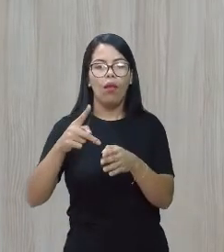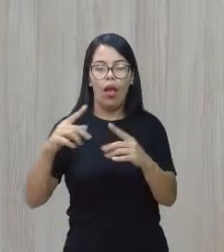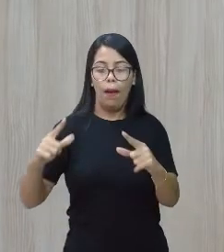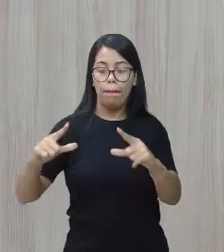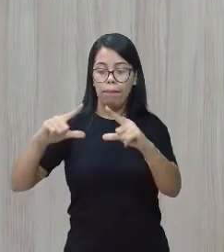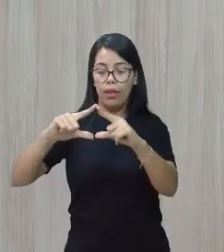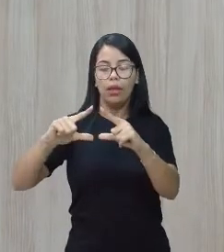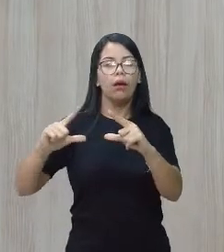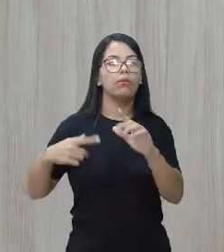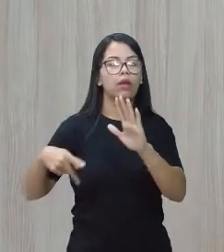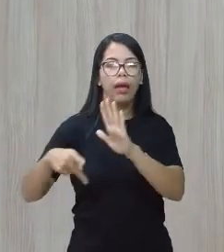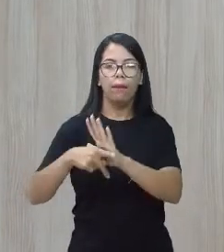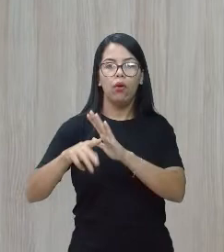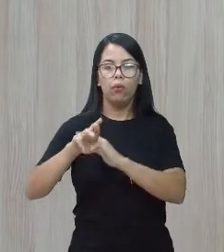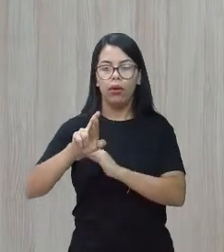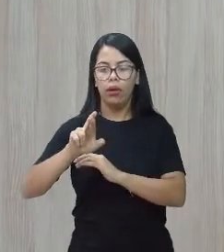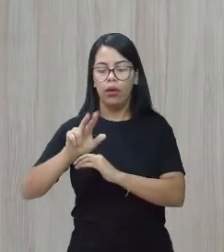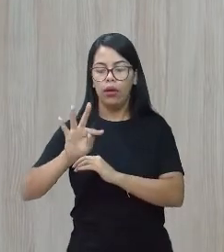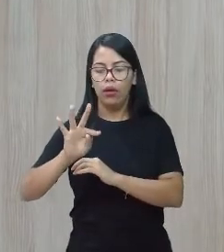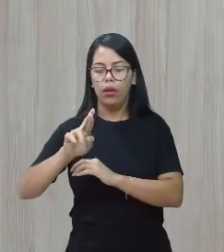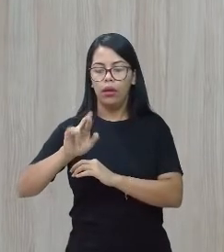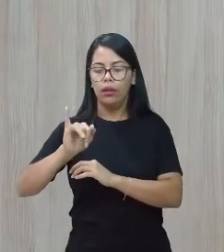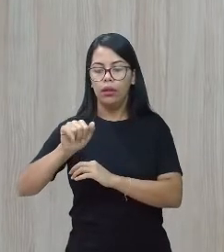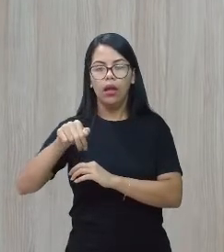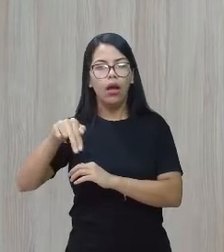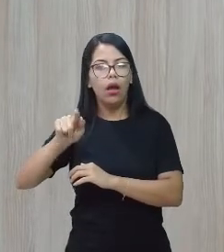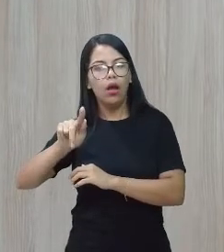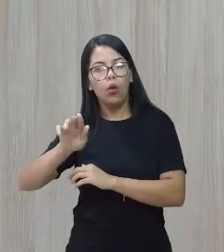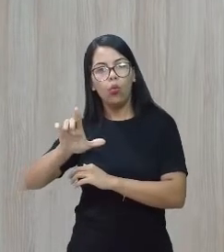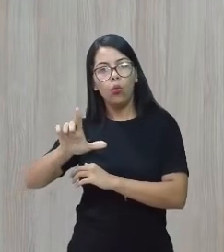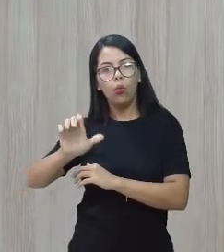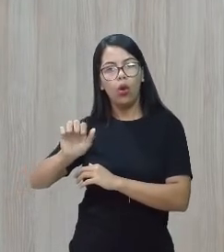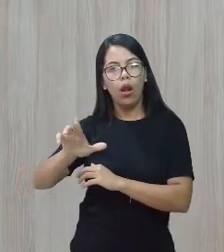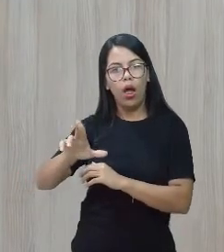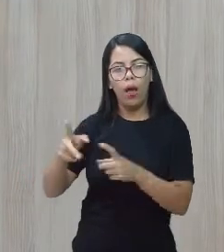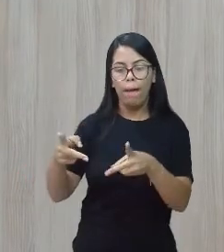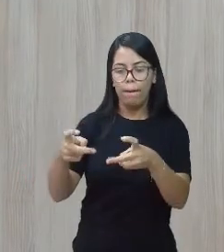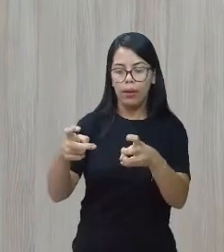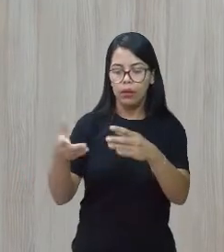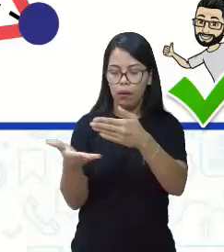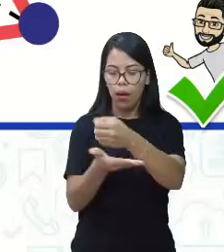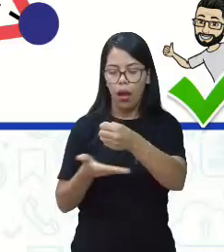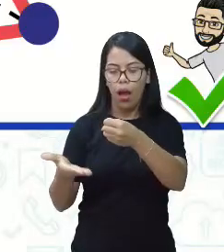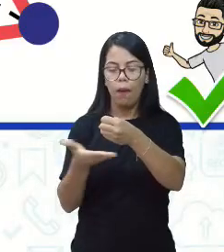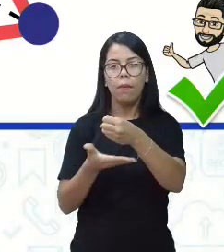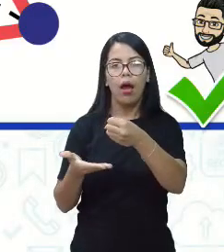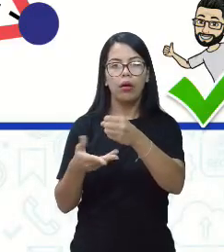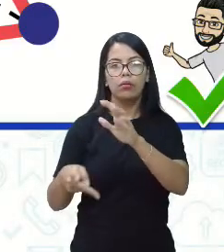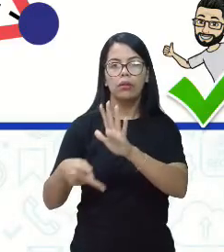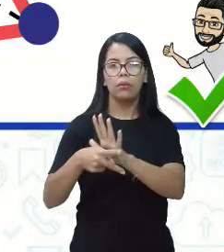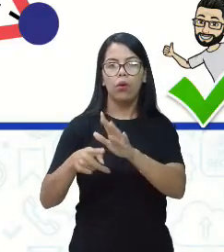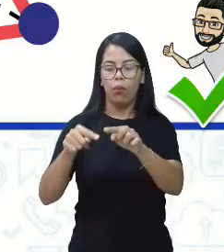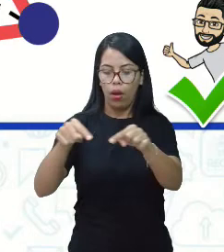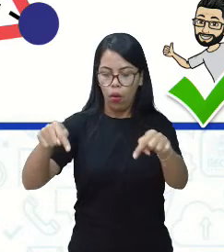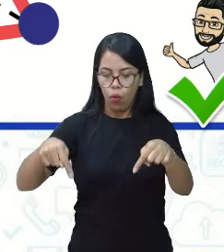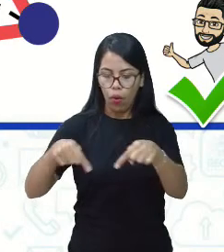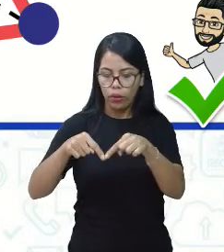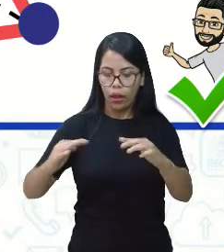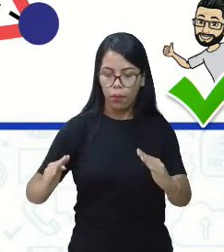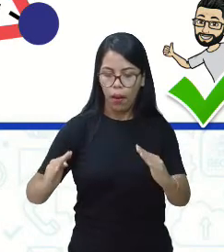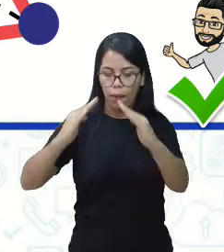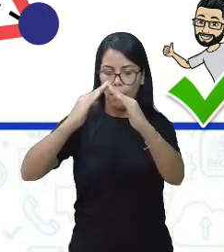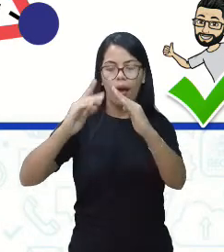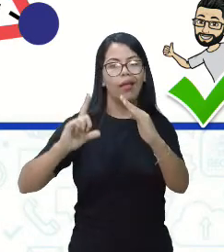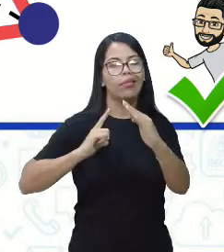As faces laterais. Pode notar que a base dessa face aí da pirâmide é um quadrilátero também, mas lateralmente a